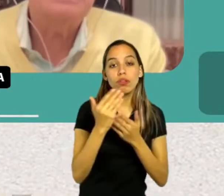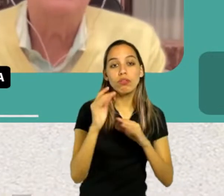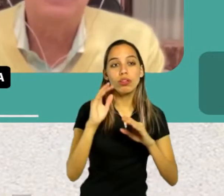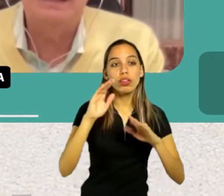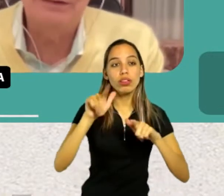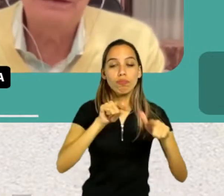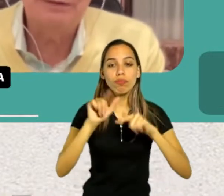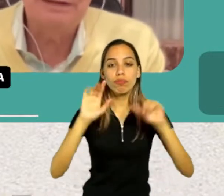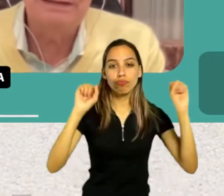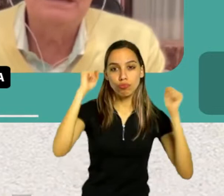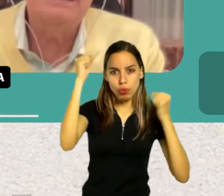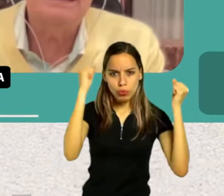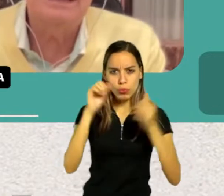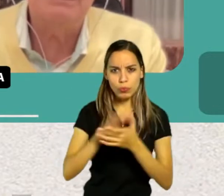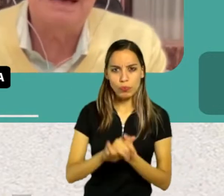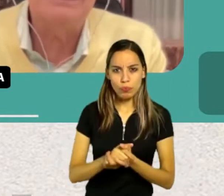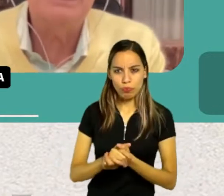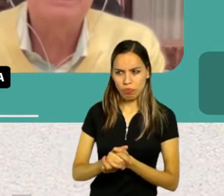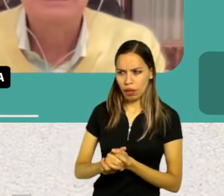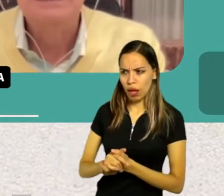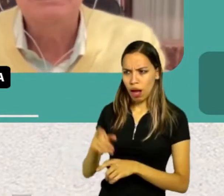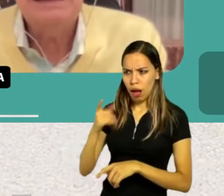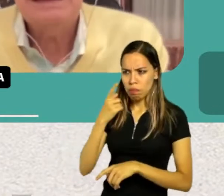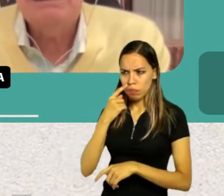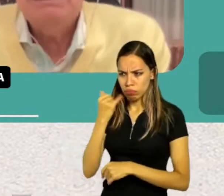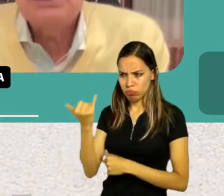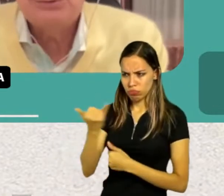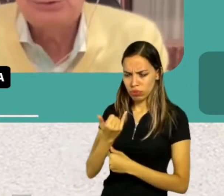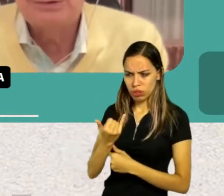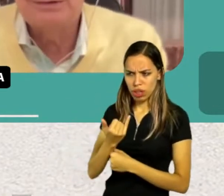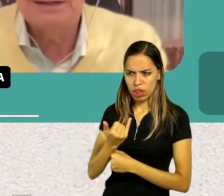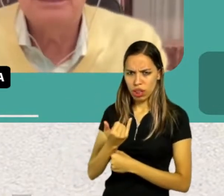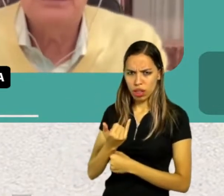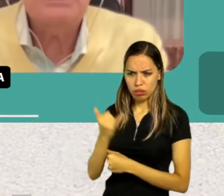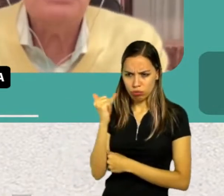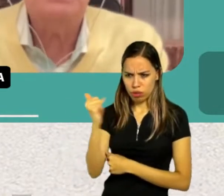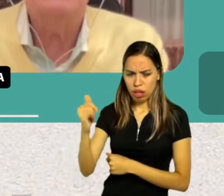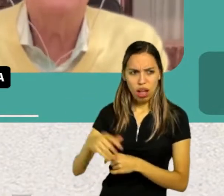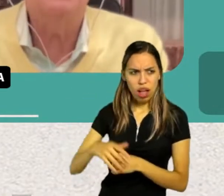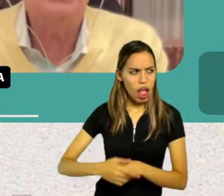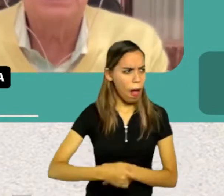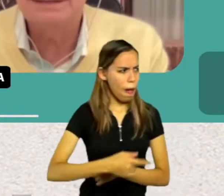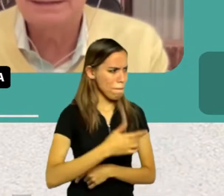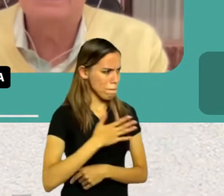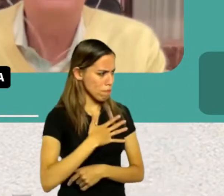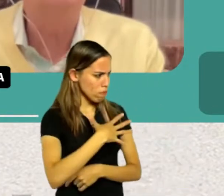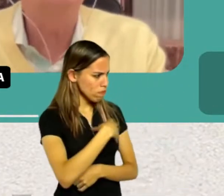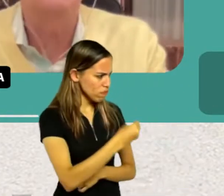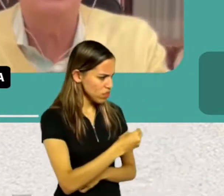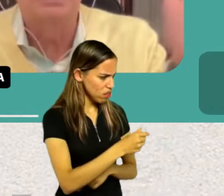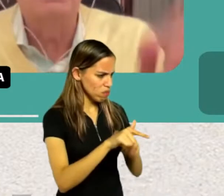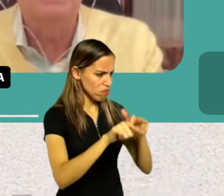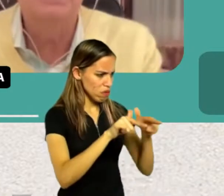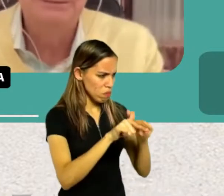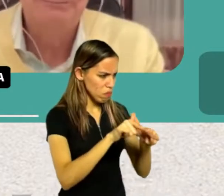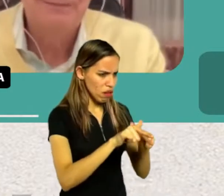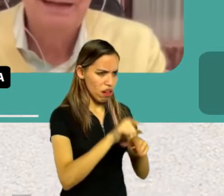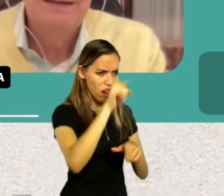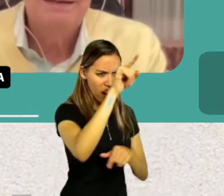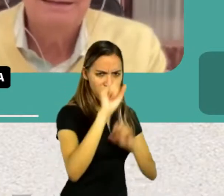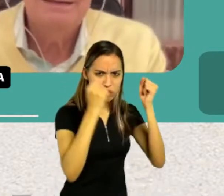pessoas riam dele, não na frente dele, que ele era bravo, mas achava absurdo, né? Como você chegar hoje, sei lá, no Morro do